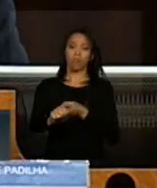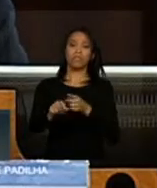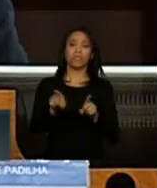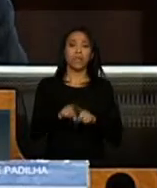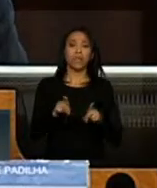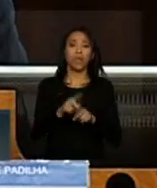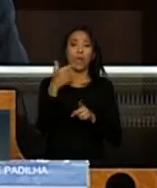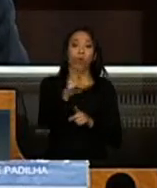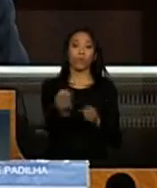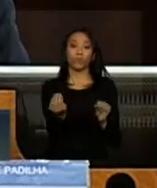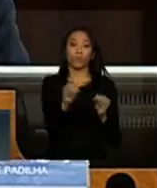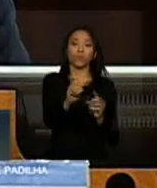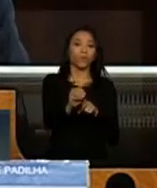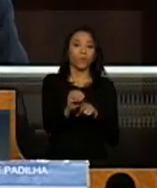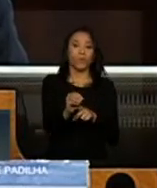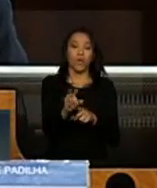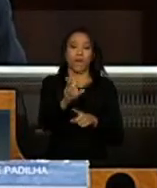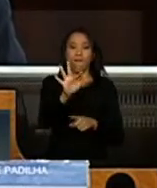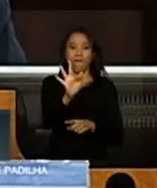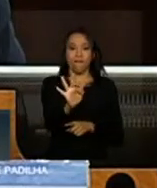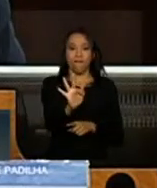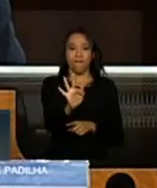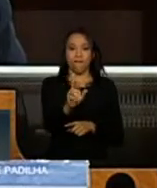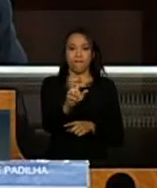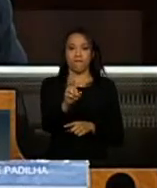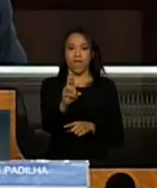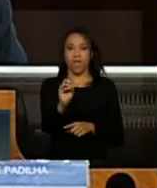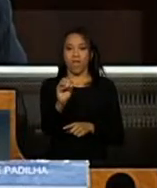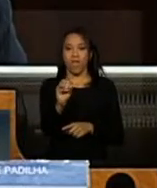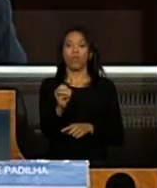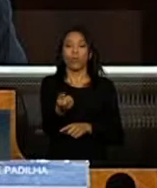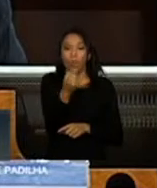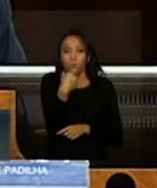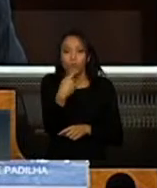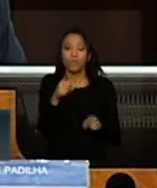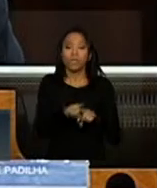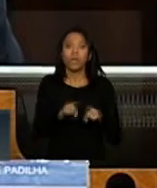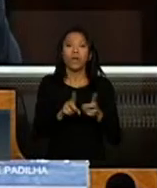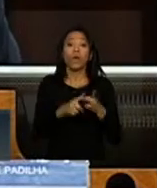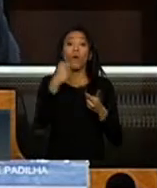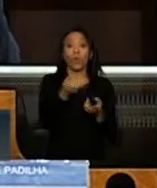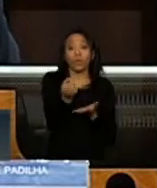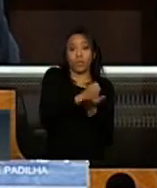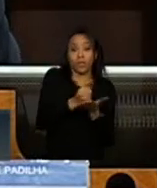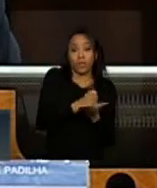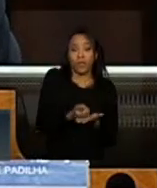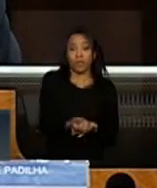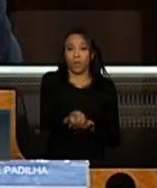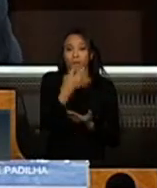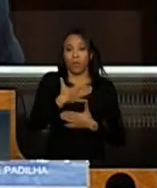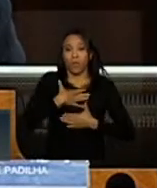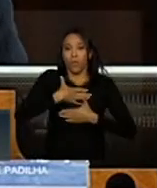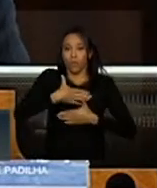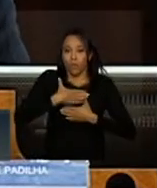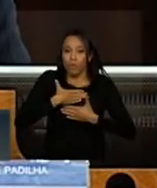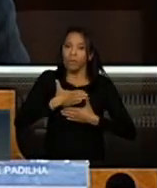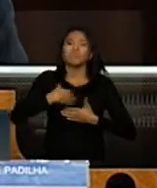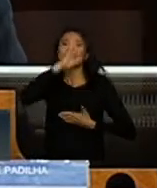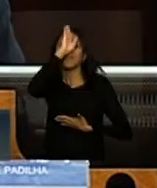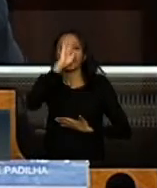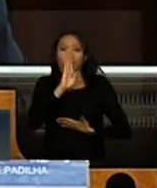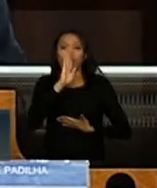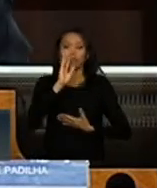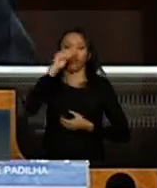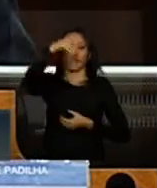de ferro, e também do acesso aos medicamentos para asma e bronquite de forma gratuita no